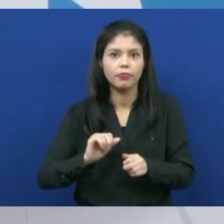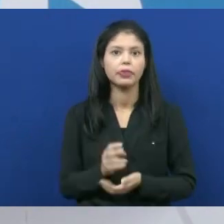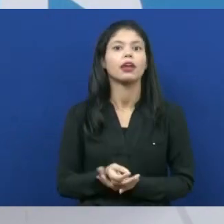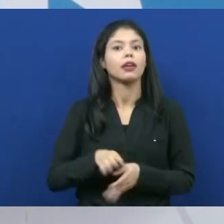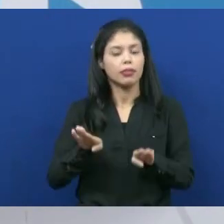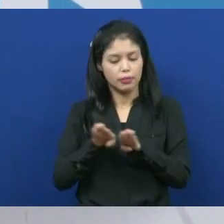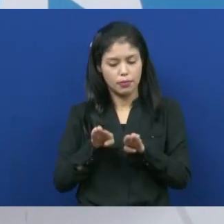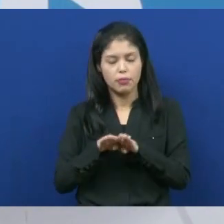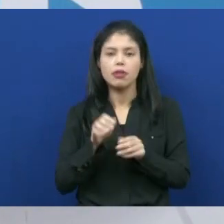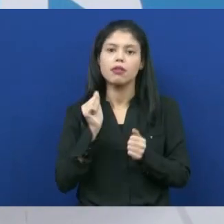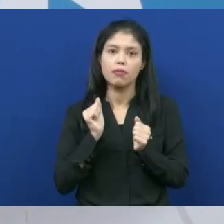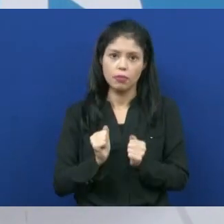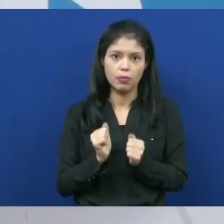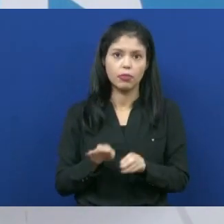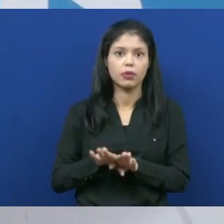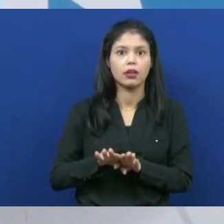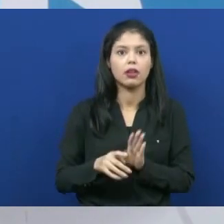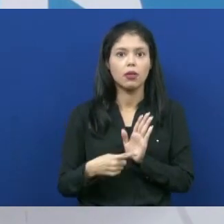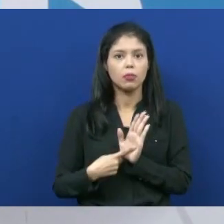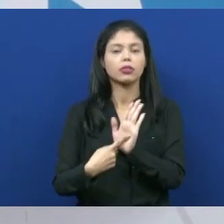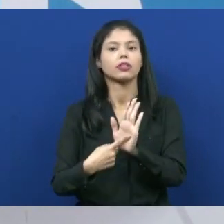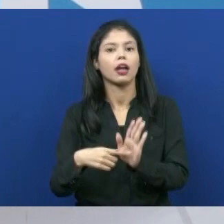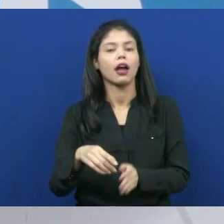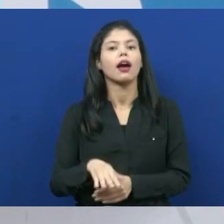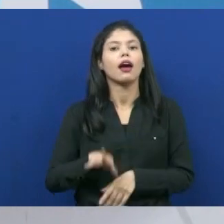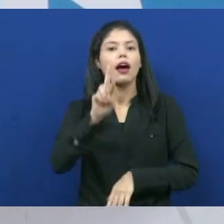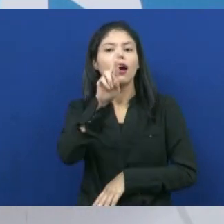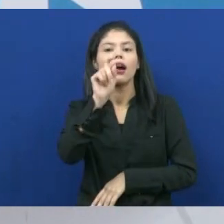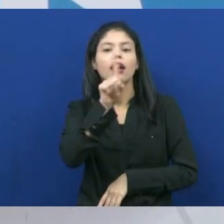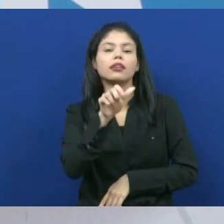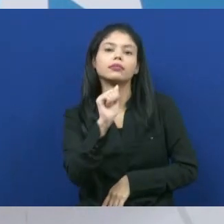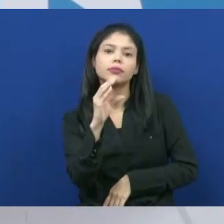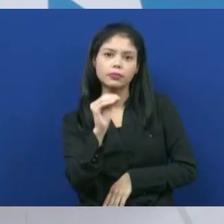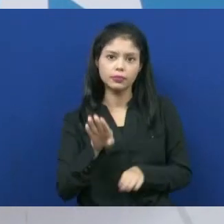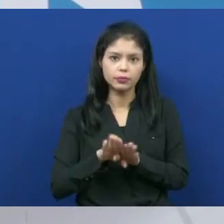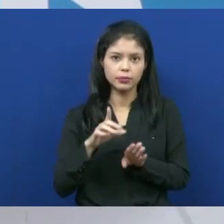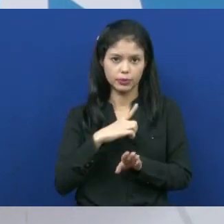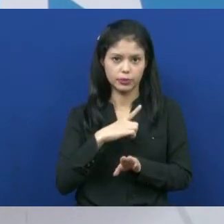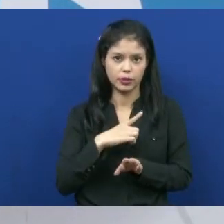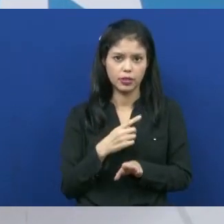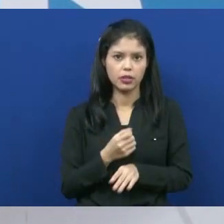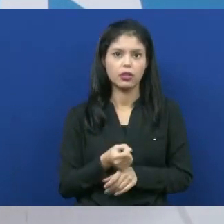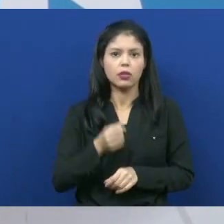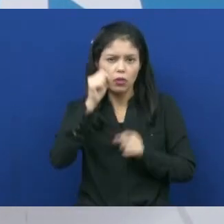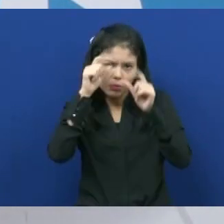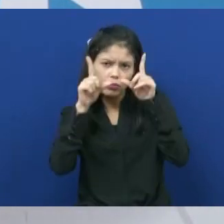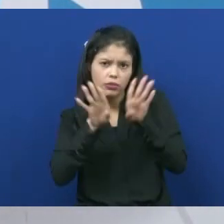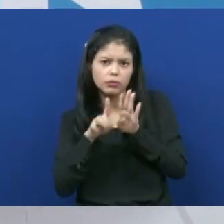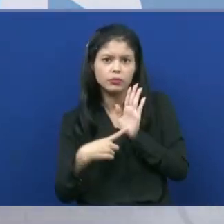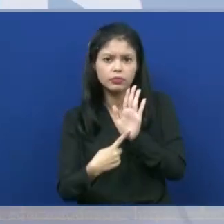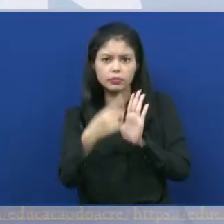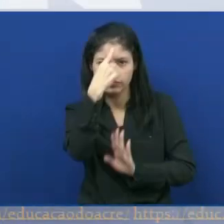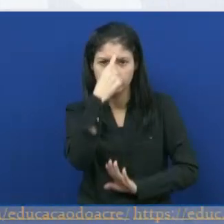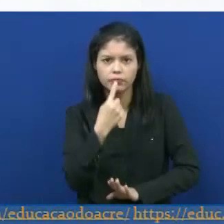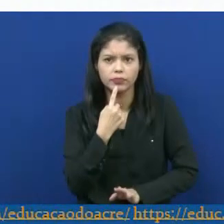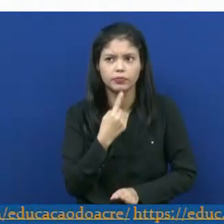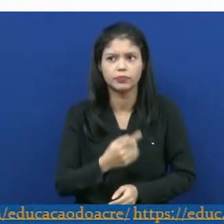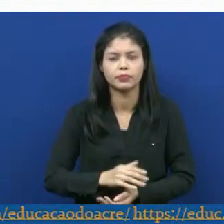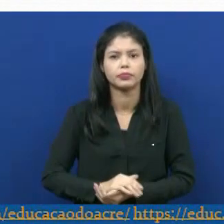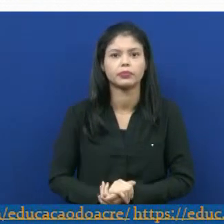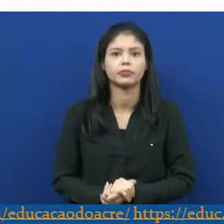também é considerada a razão da progressão geométrica. Observe na imagem a seguir.